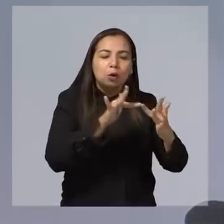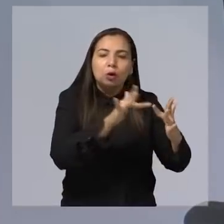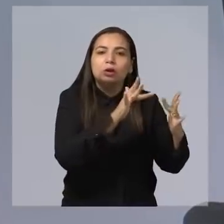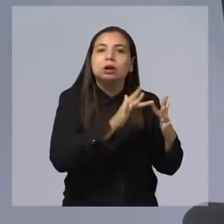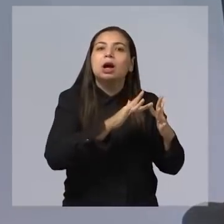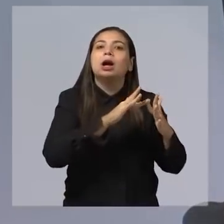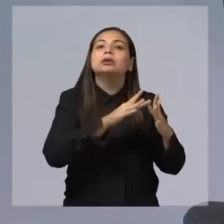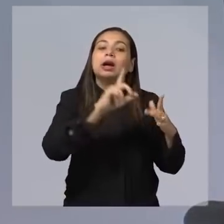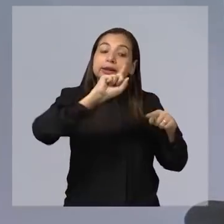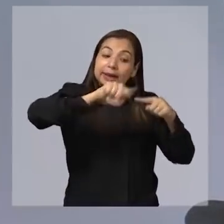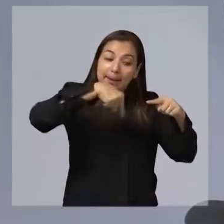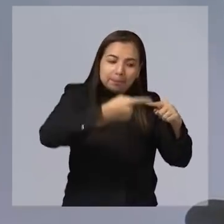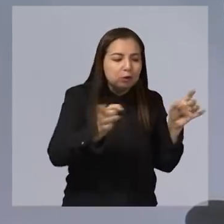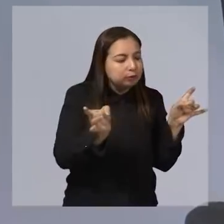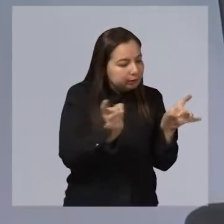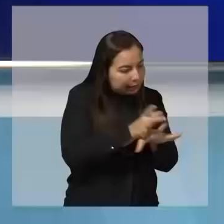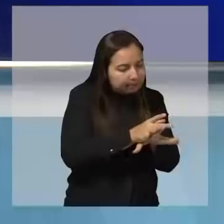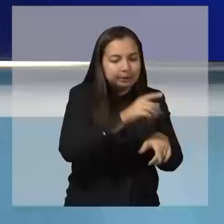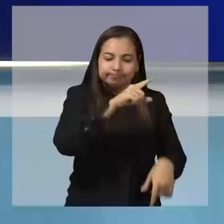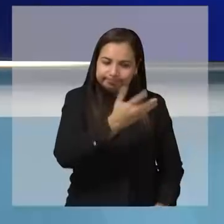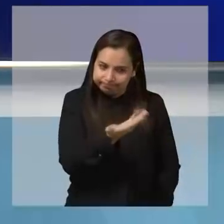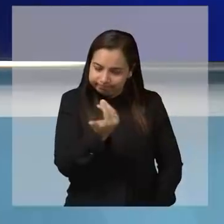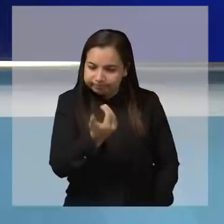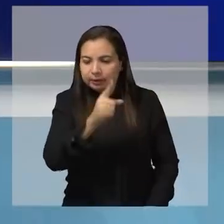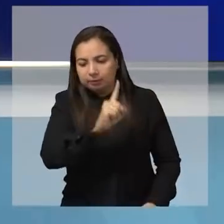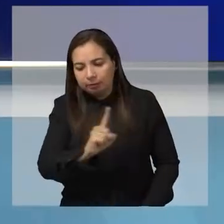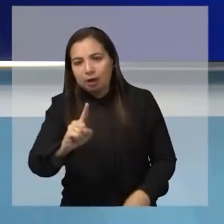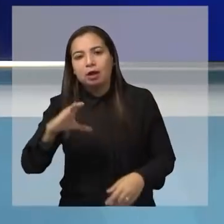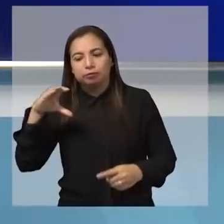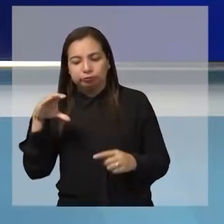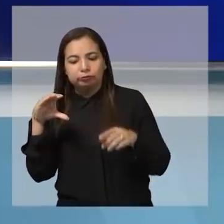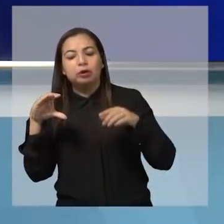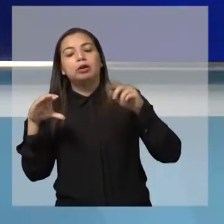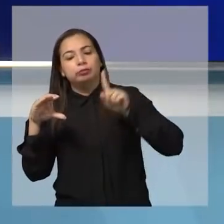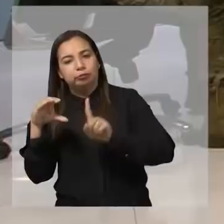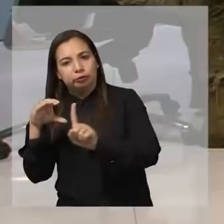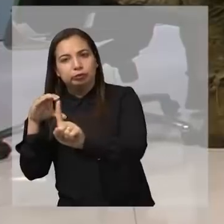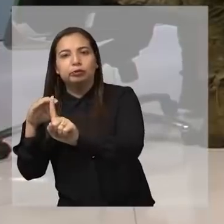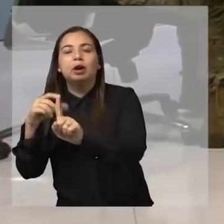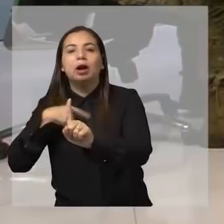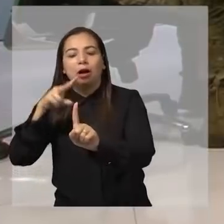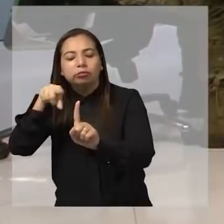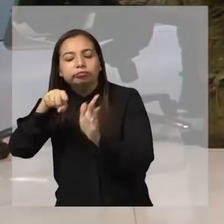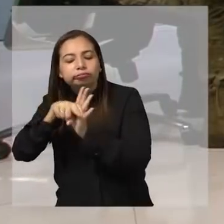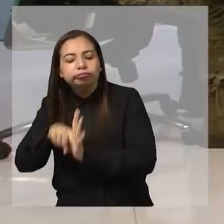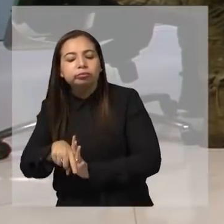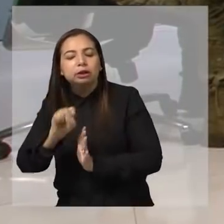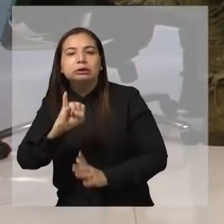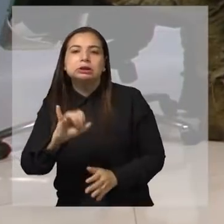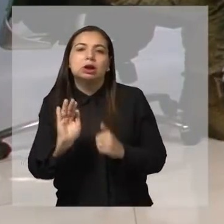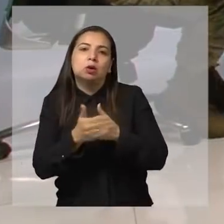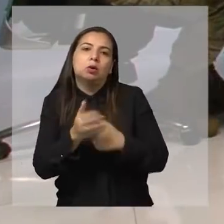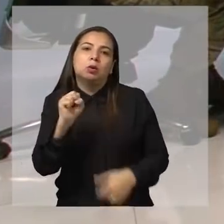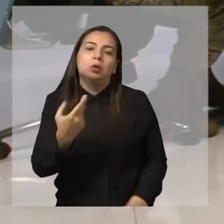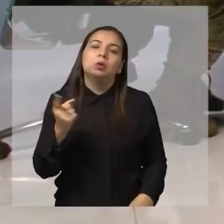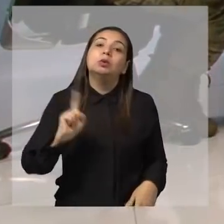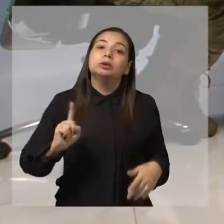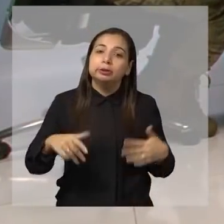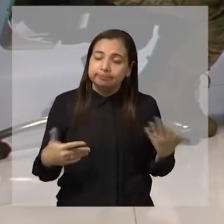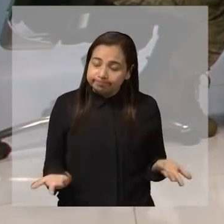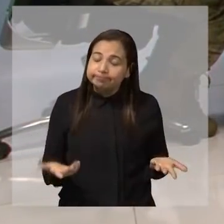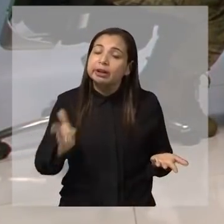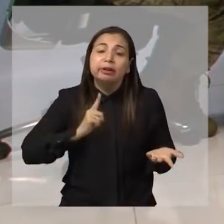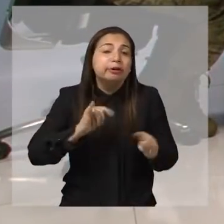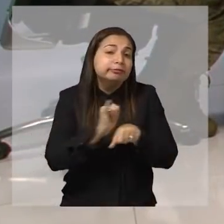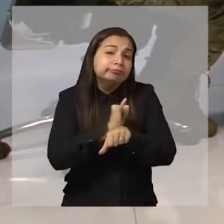Então são pequenos procedimentos, não é nada mágico não, são questão de doutrina e procedimentos. E eu vou